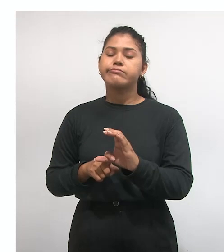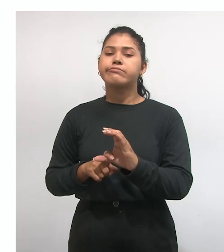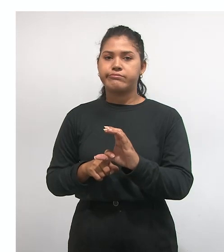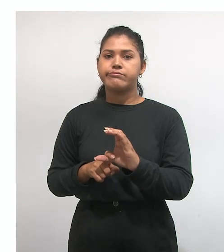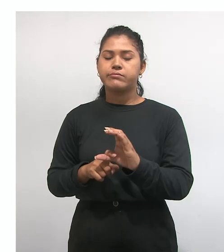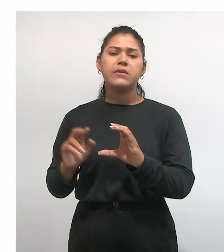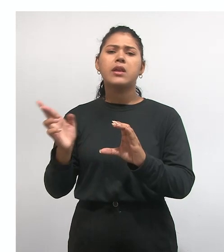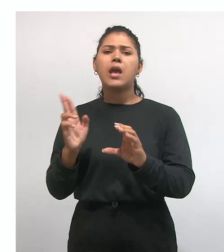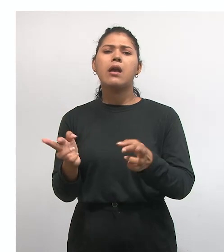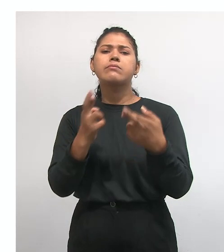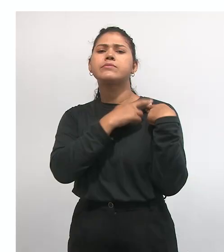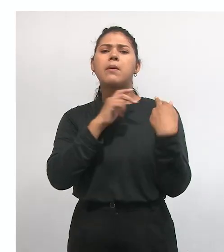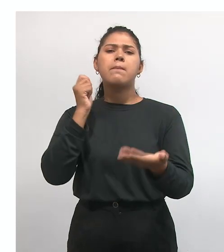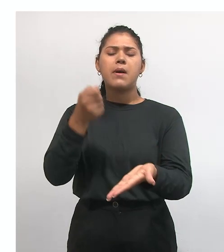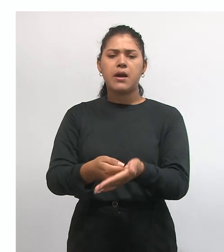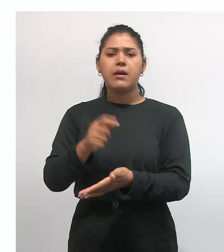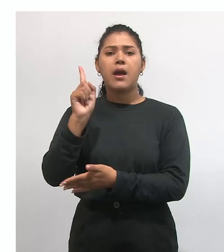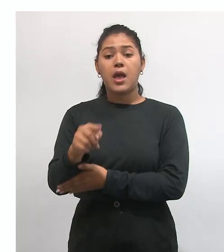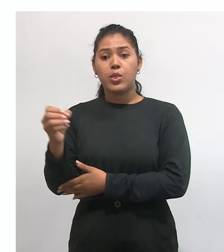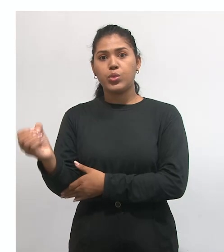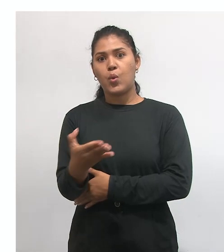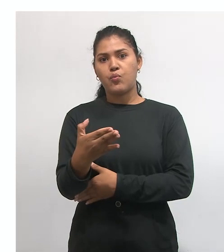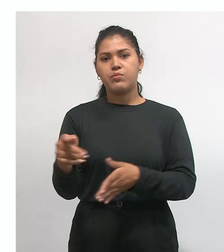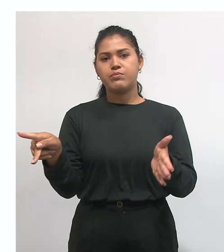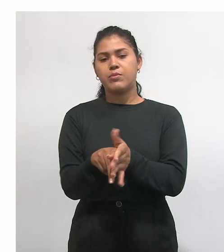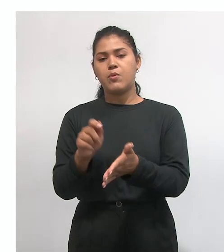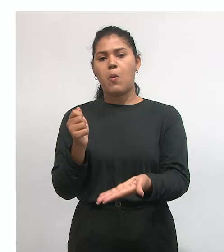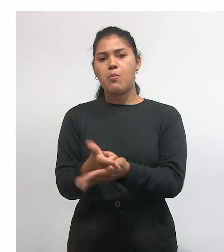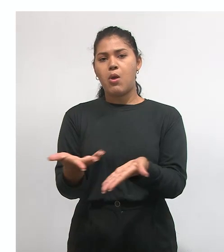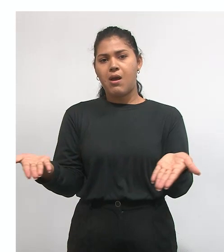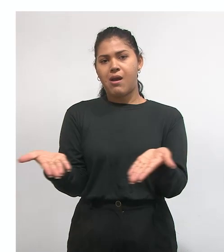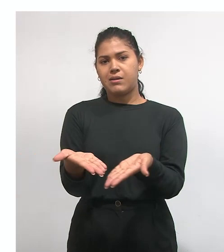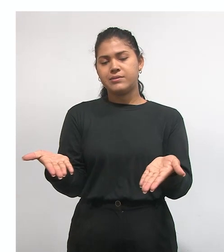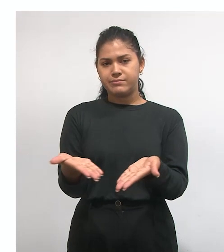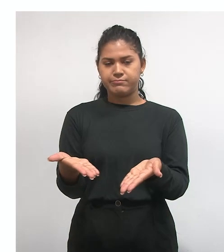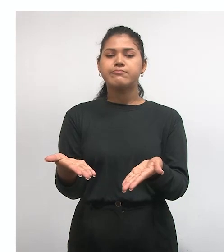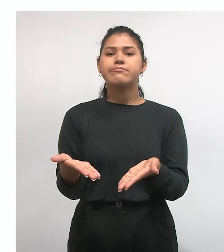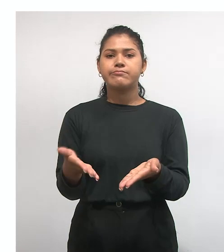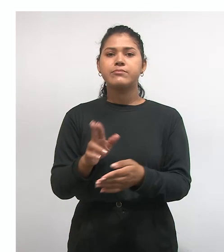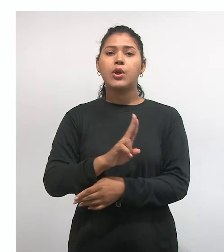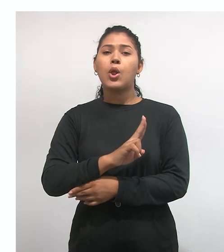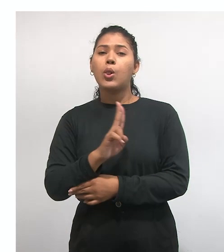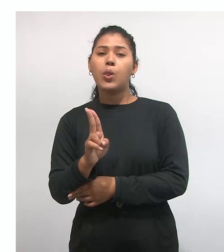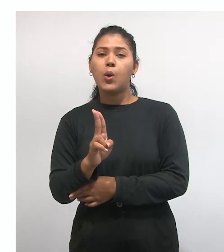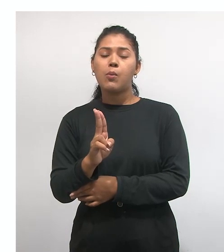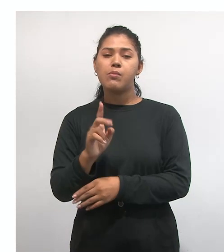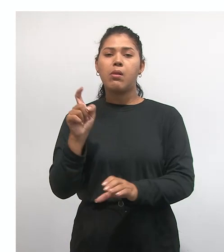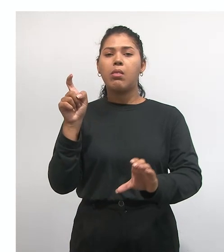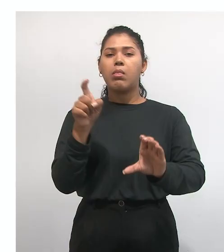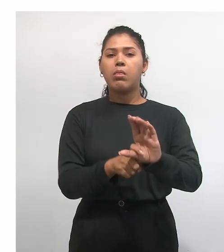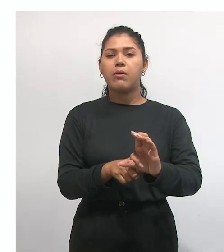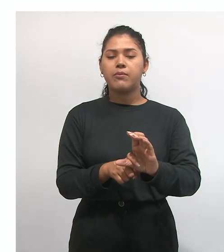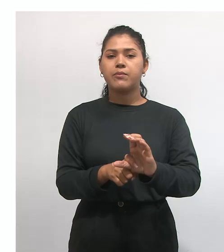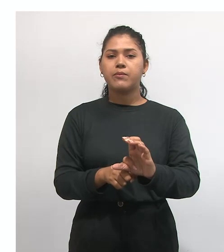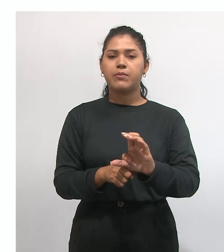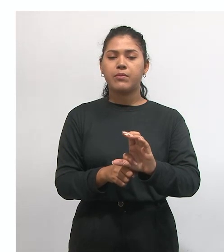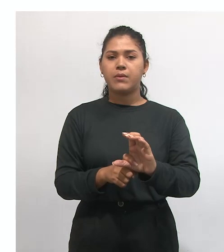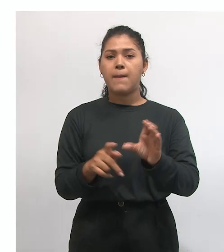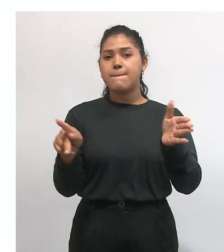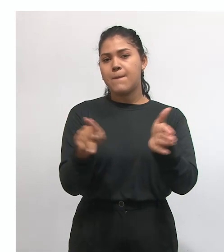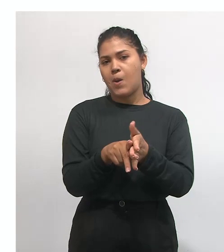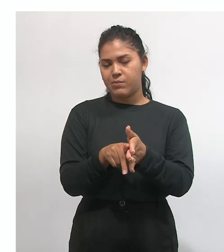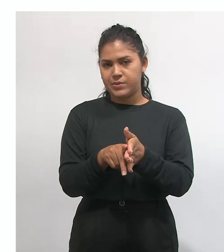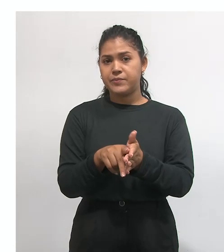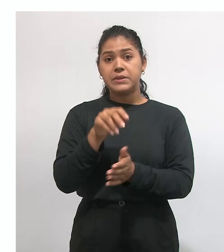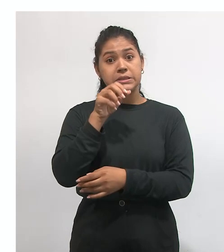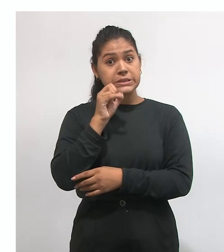o responsável, nos moldes do artigo 130. Aqui a gente chama de dívida próprio terreno, né, que é aquela que gruda no bem. Então,